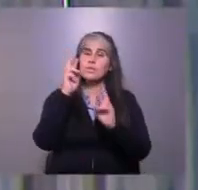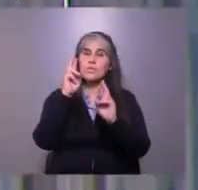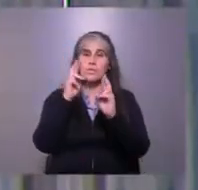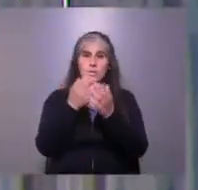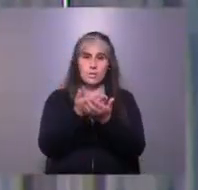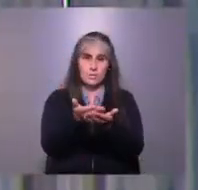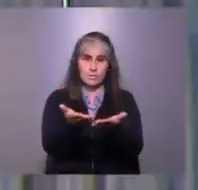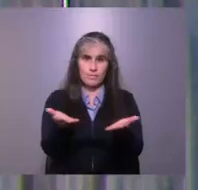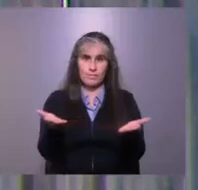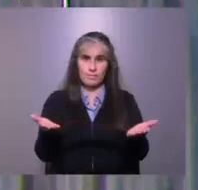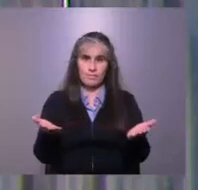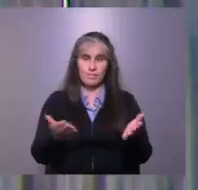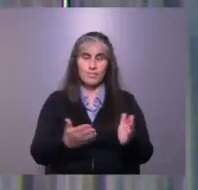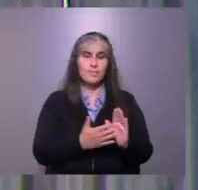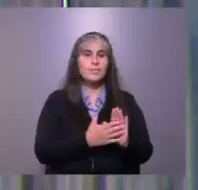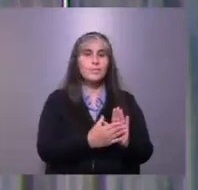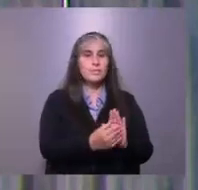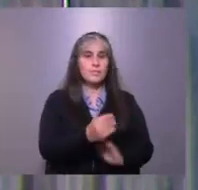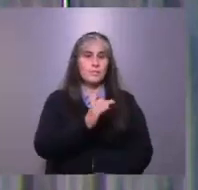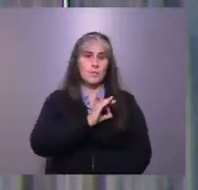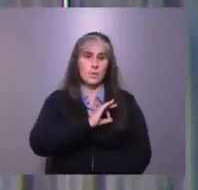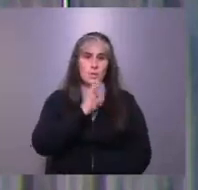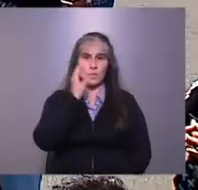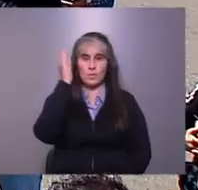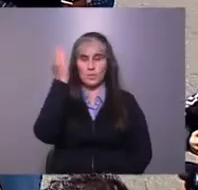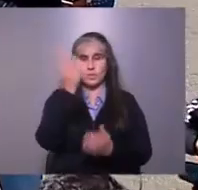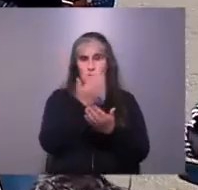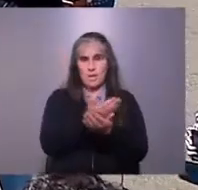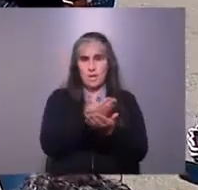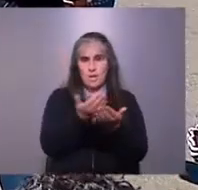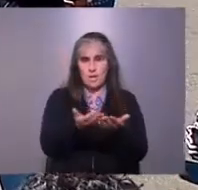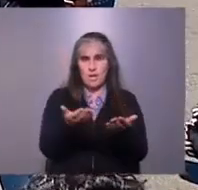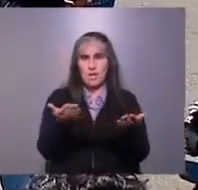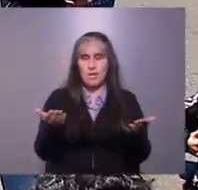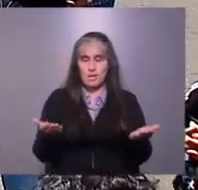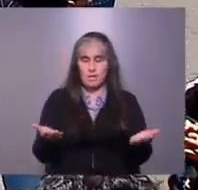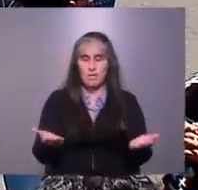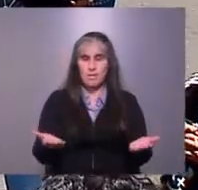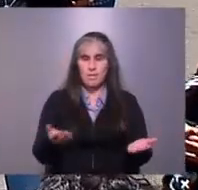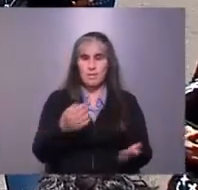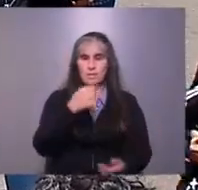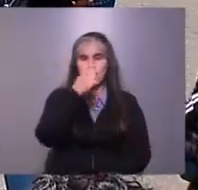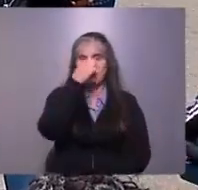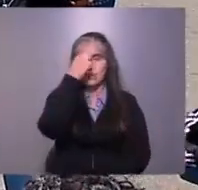Esteja convosco. Ele está no meio de nós.